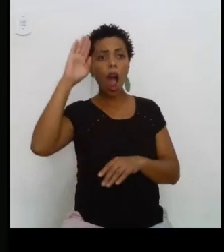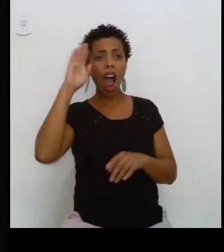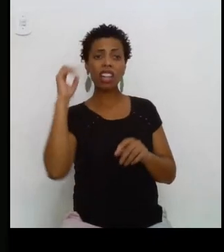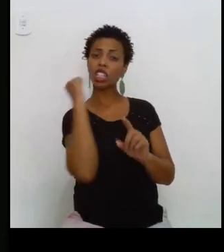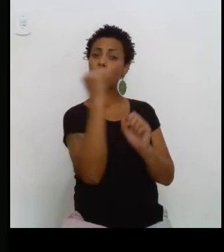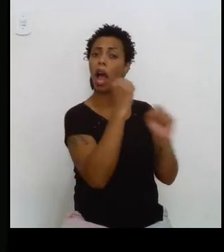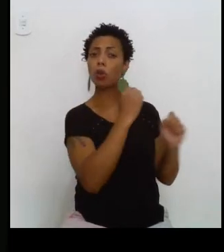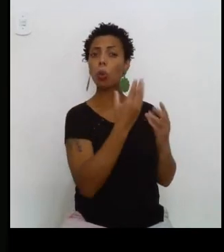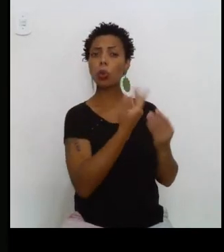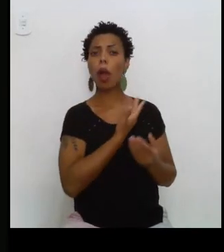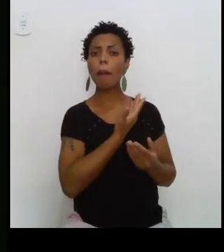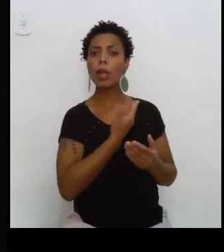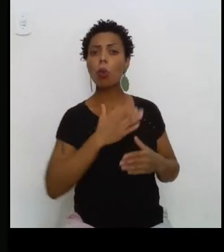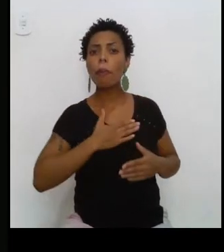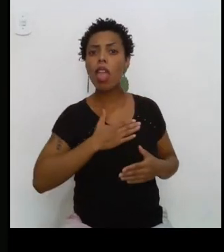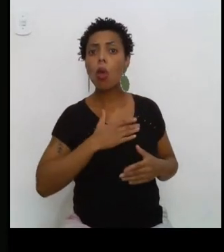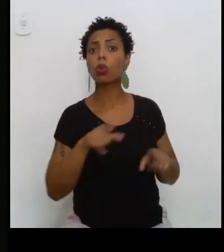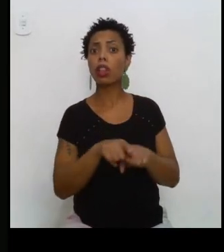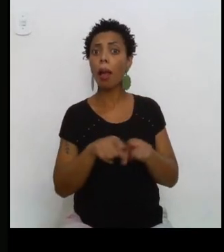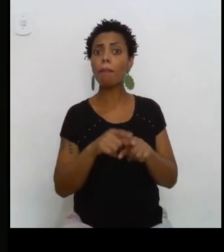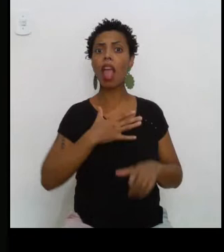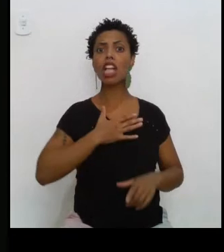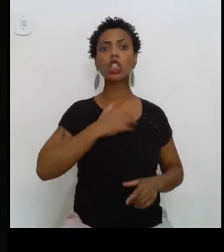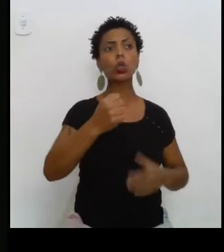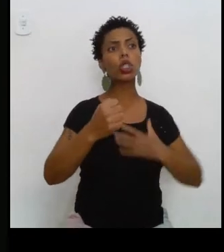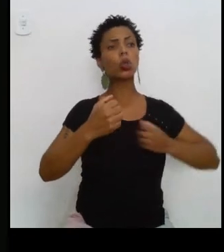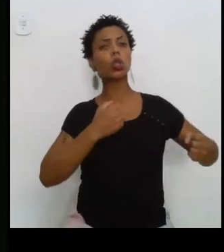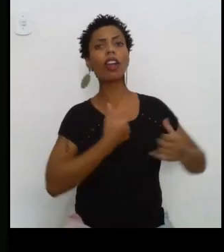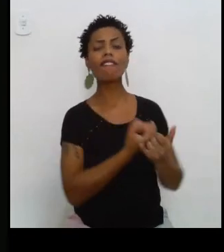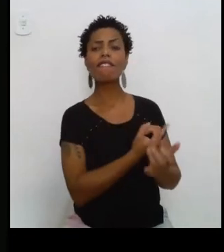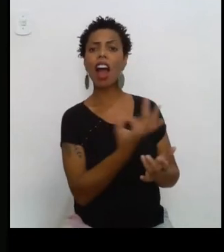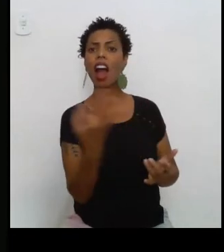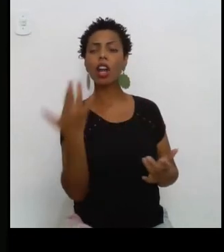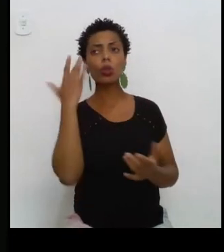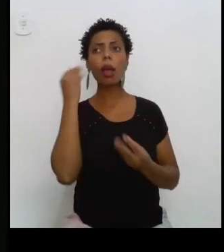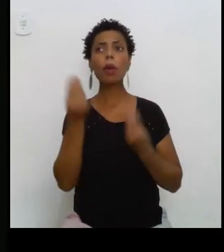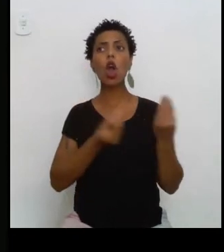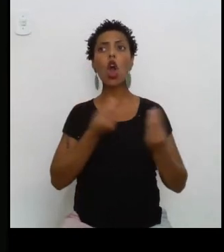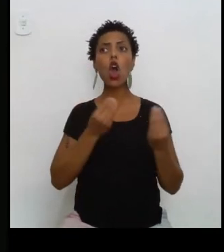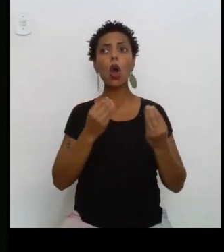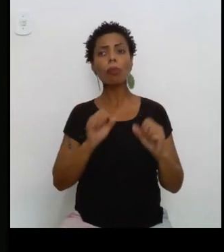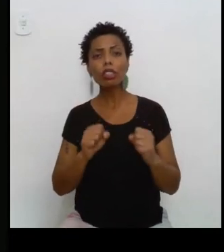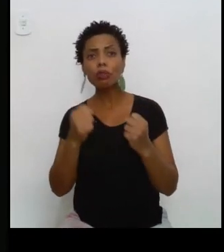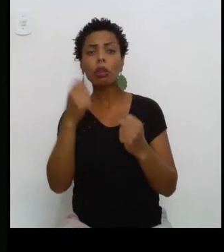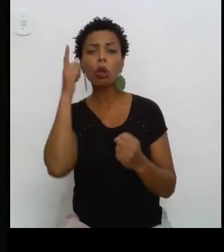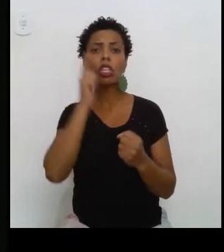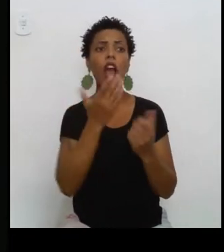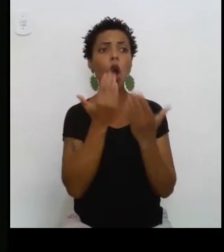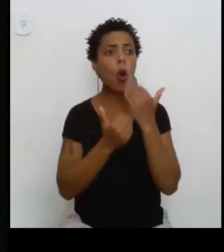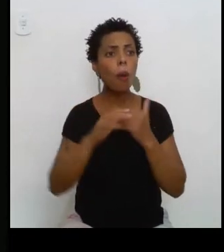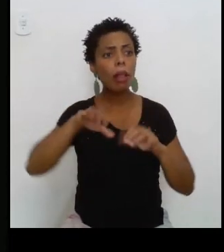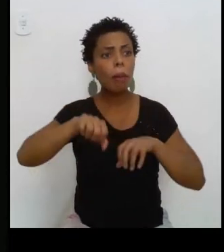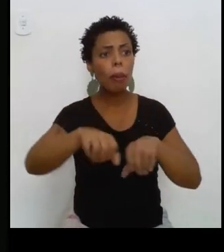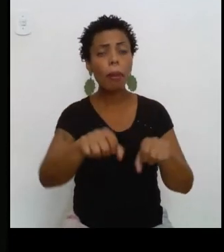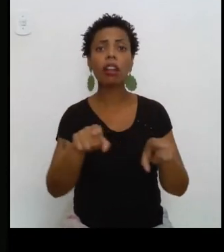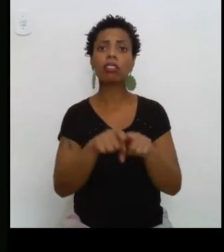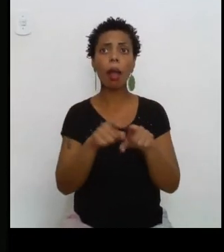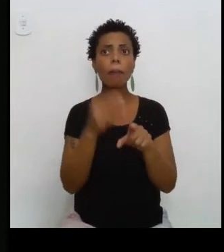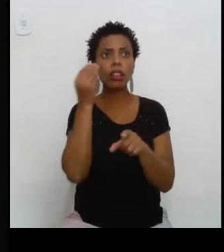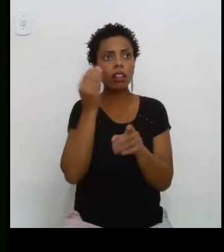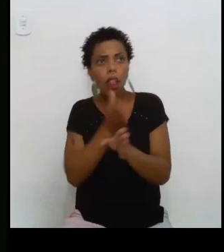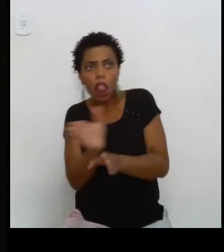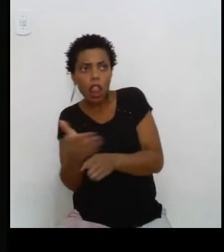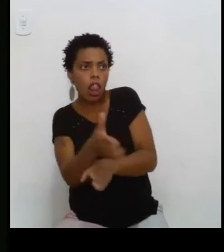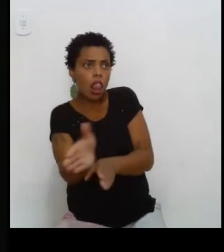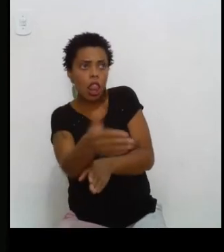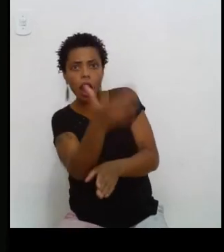sabe as traições que eu já fiz para conseguir comer do hormônio como aprendi a despistar cruzadores de abatedores e Como suportar